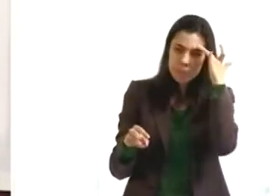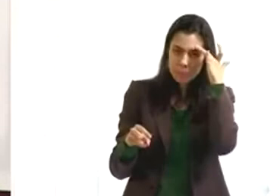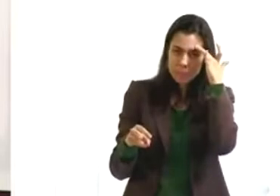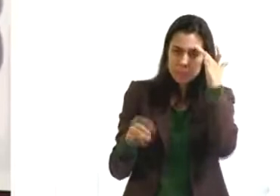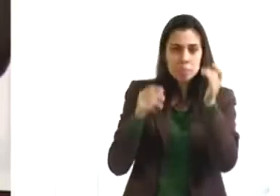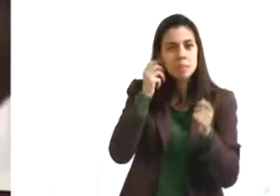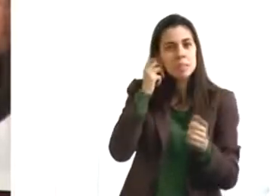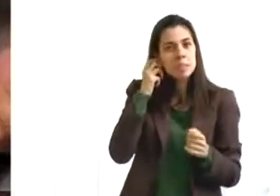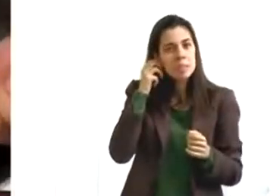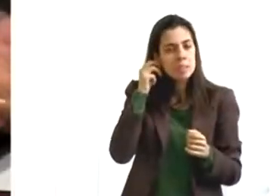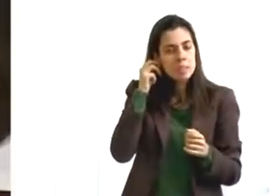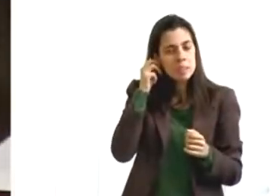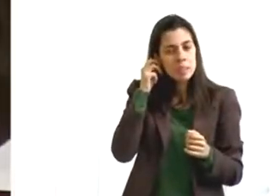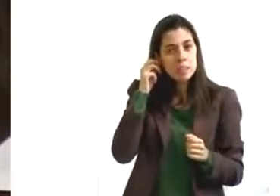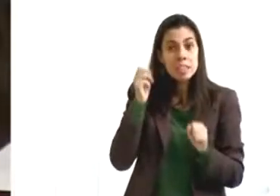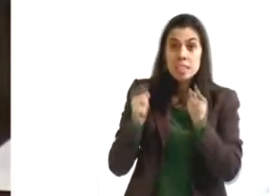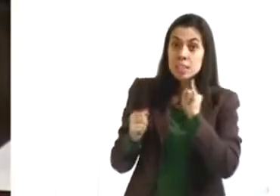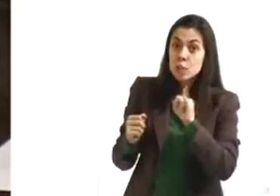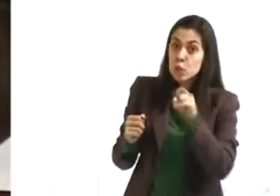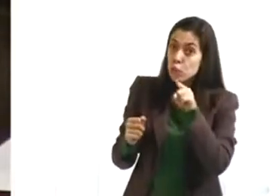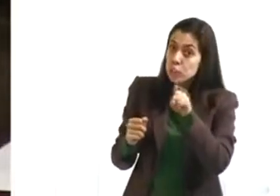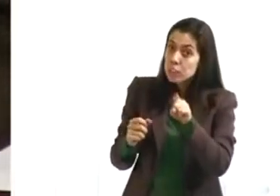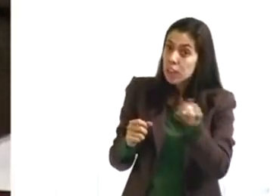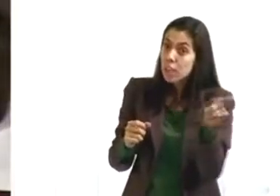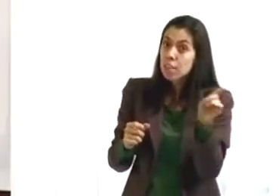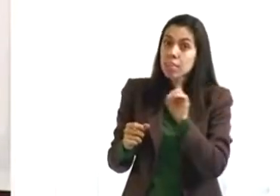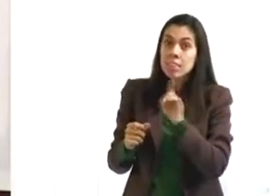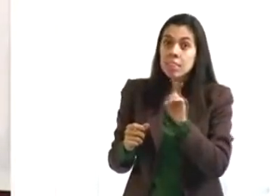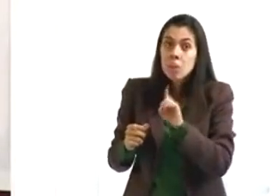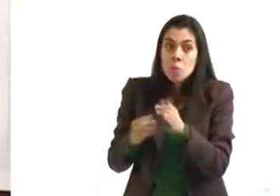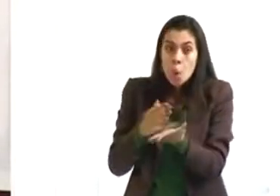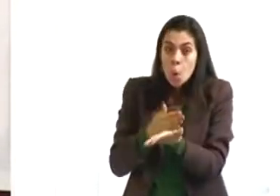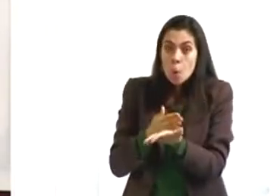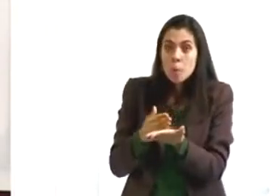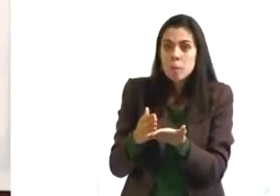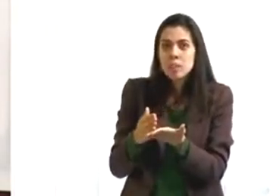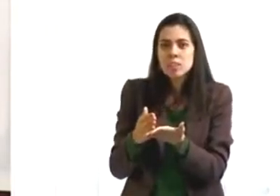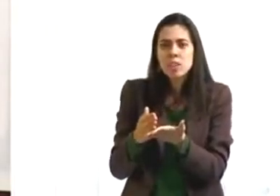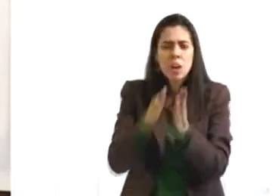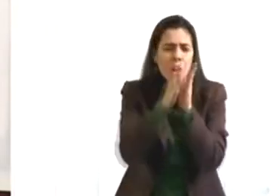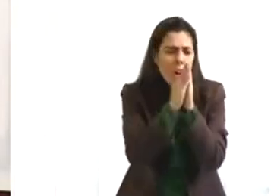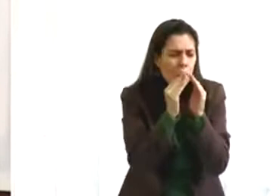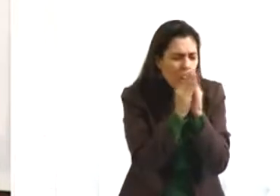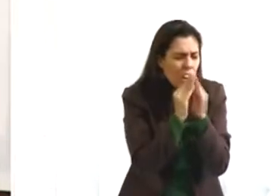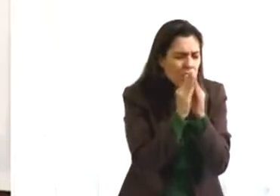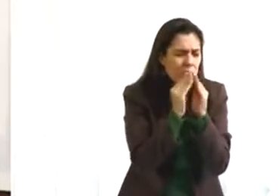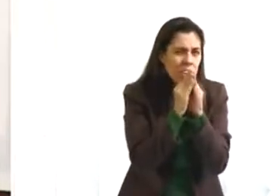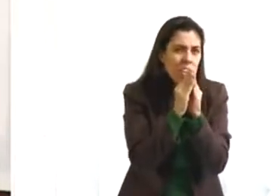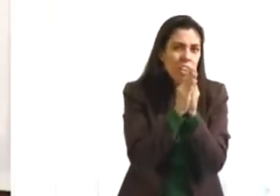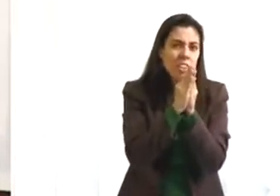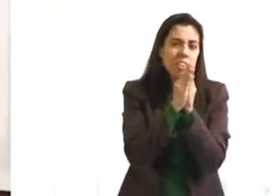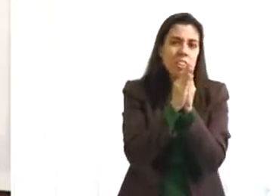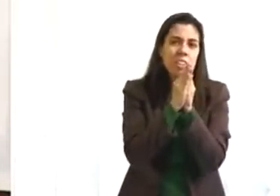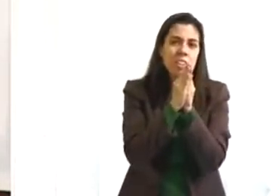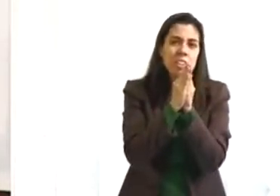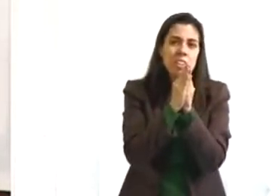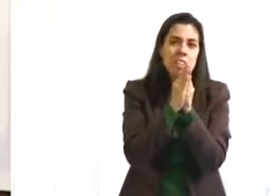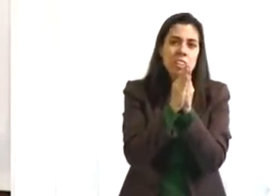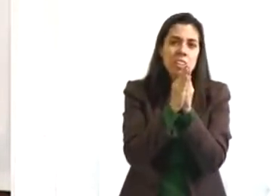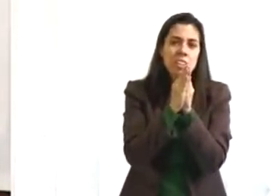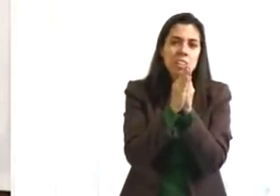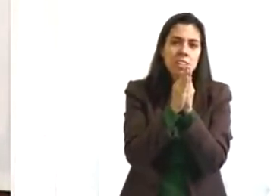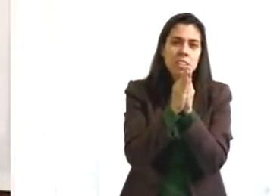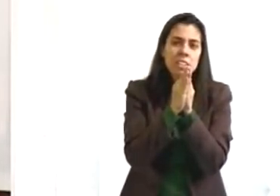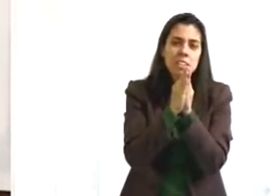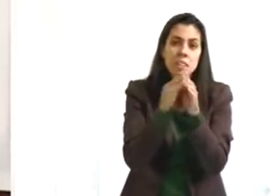Se você ainda não teve essa experiência, que você diga: Senhor, coloque vidas ao meu redor. E nós não temos desculpas, porque sempre